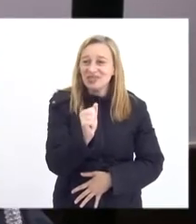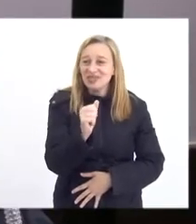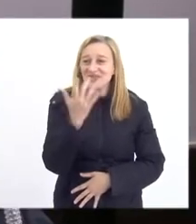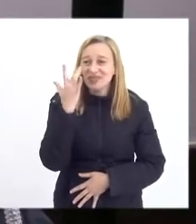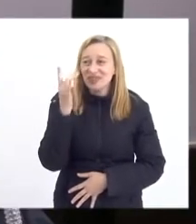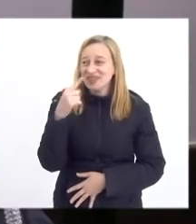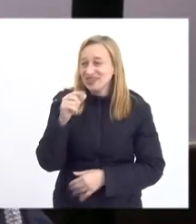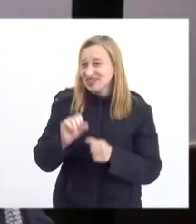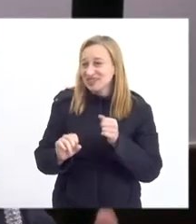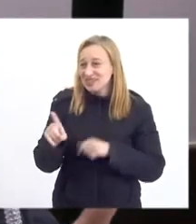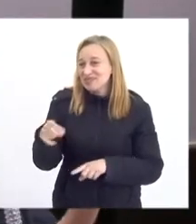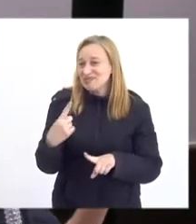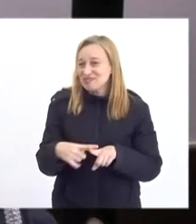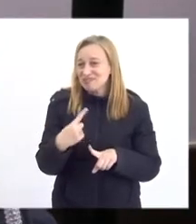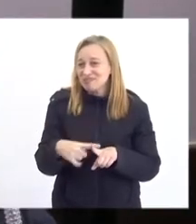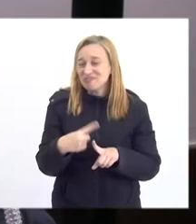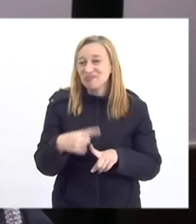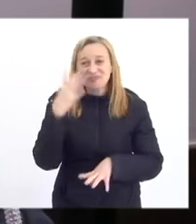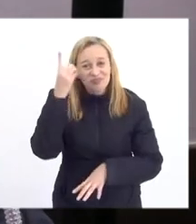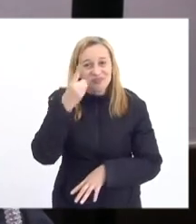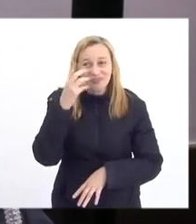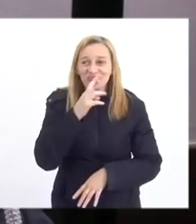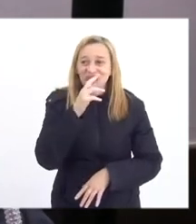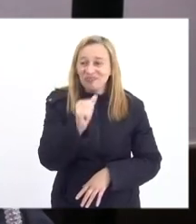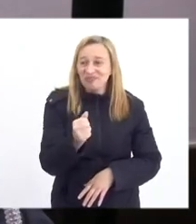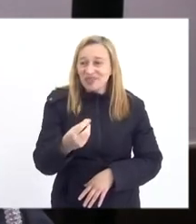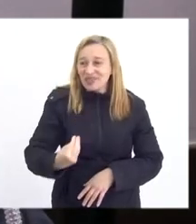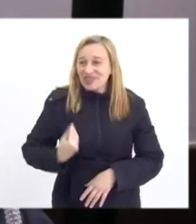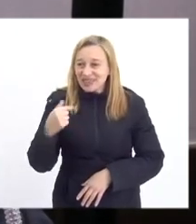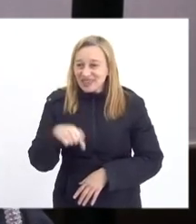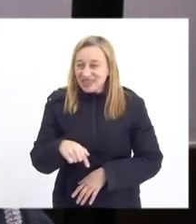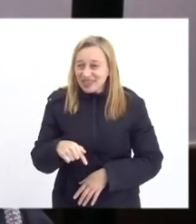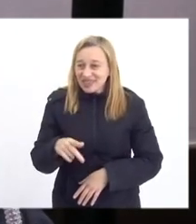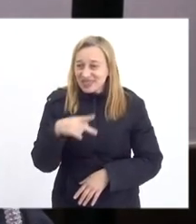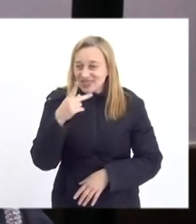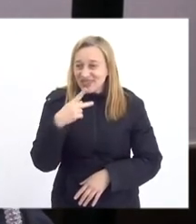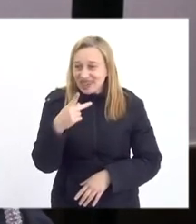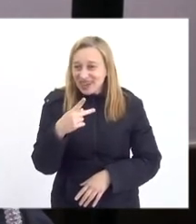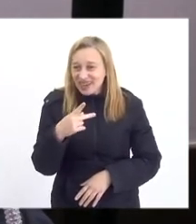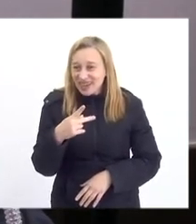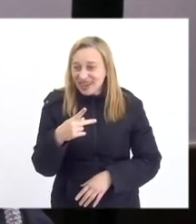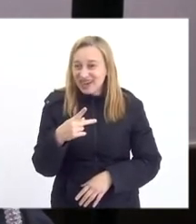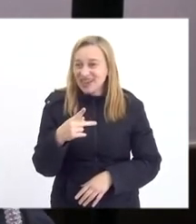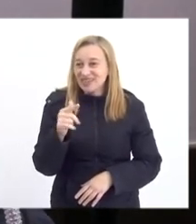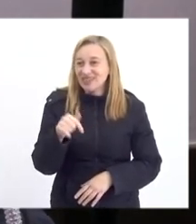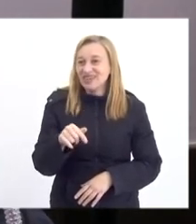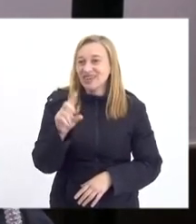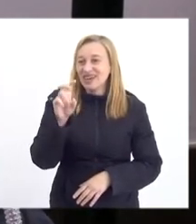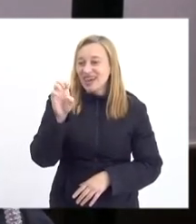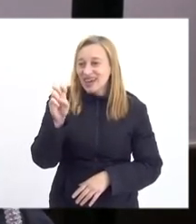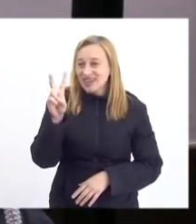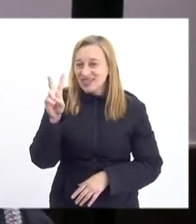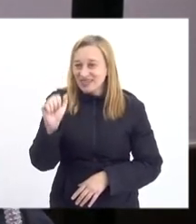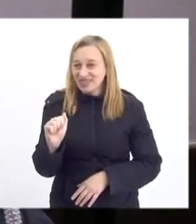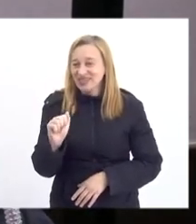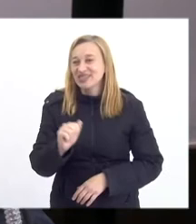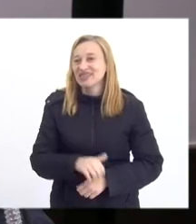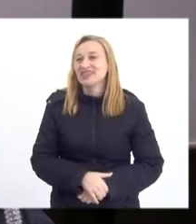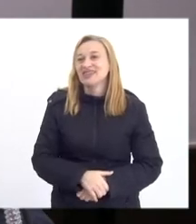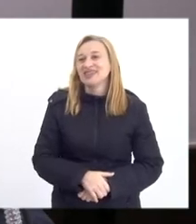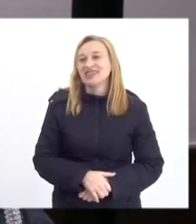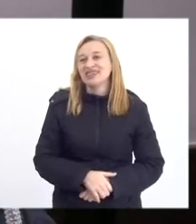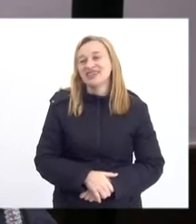isso, porque se o deputado Rodrigo Amorim estivesse aqui, ia insurgir com esse projeto, porque trata-se de erva. Meu